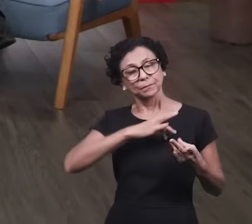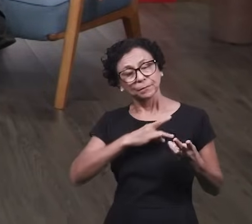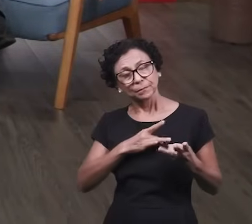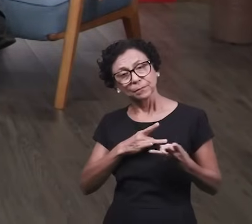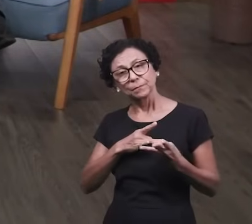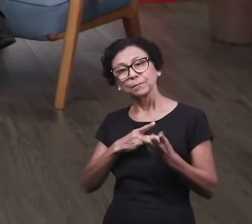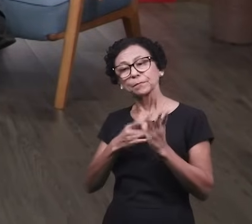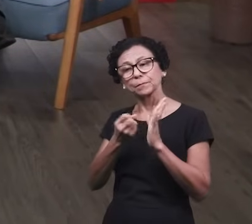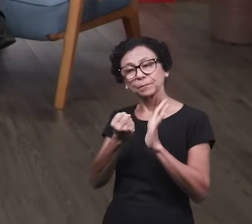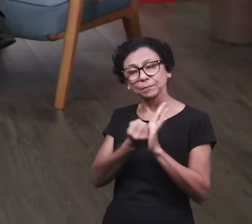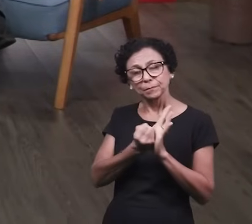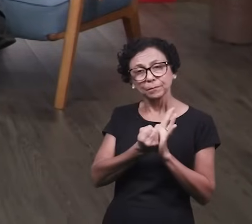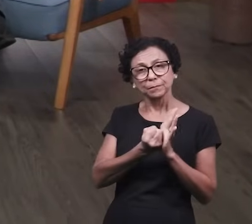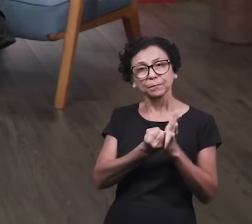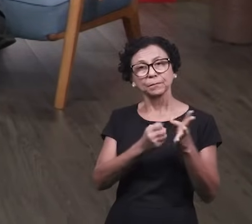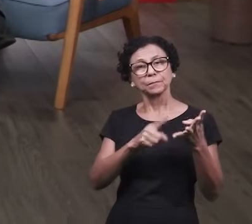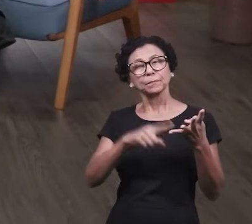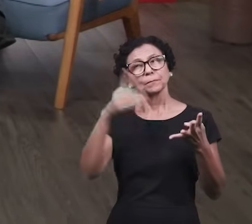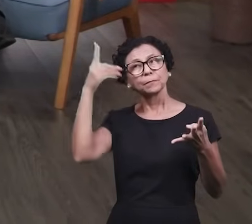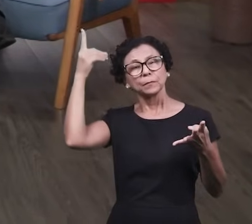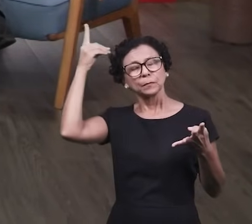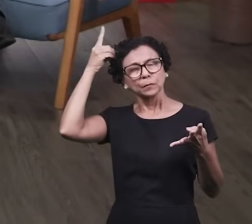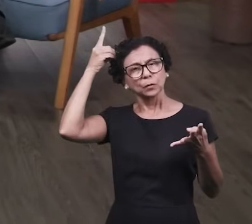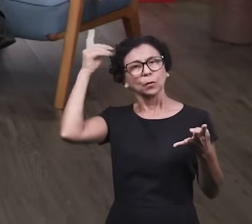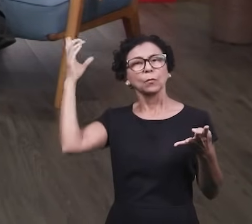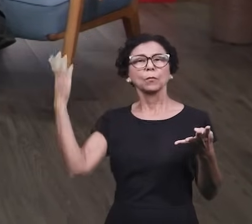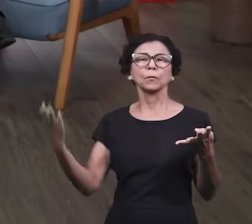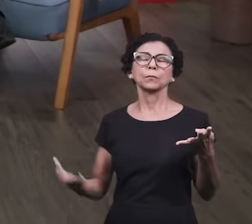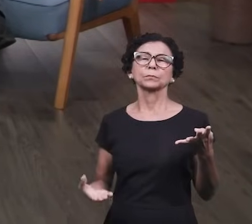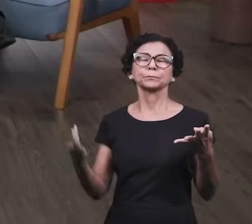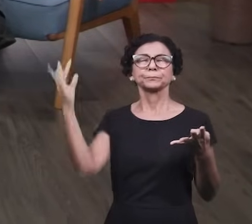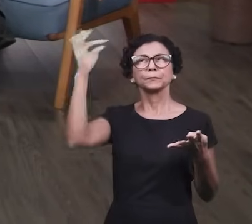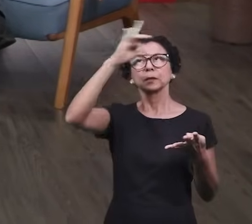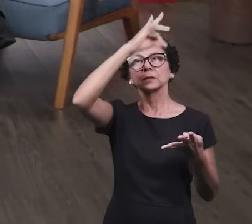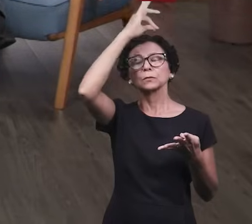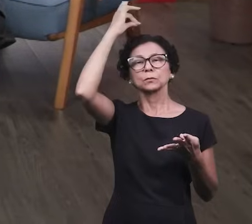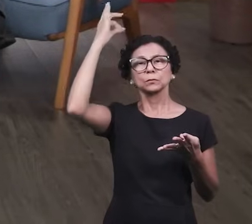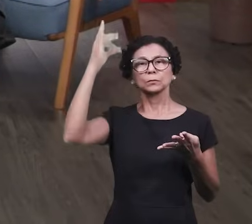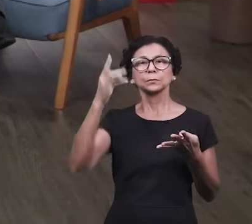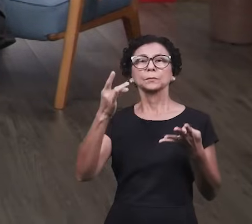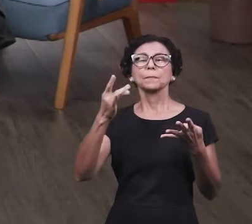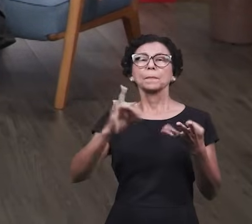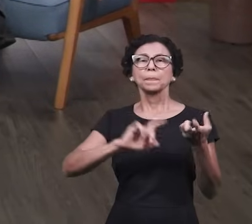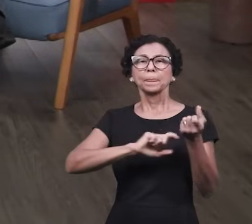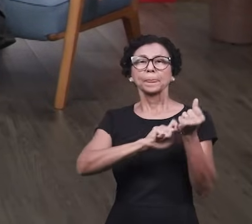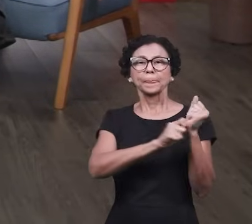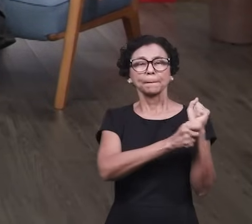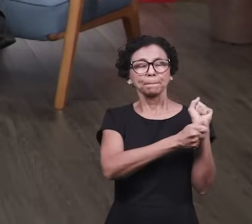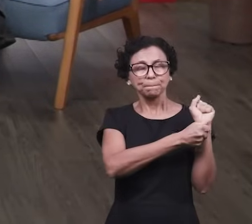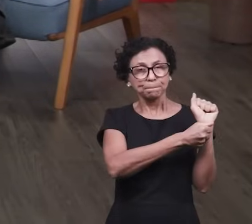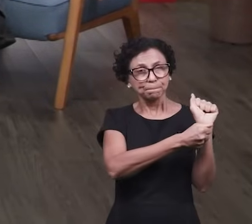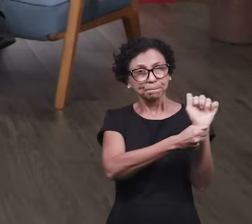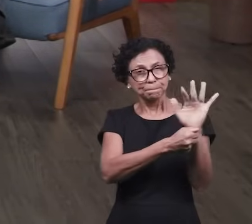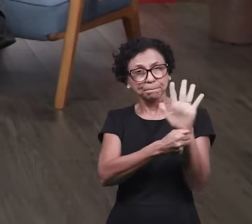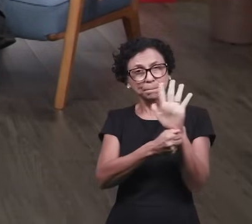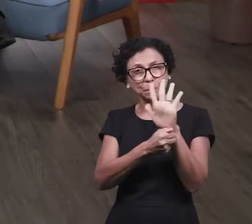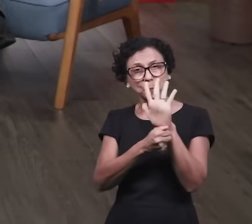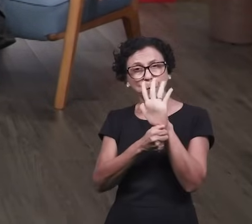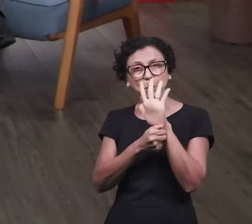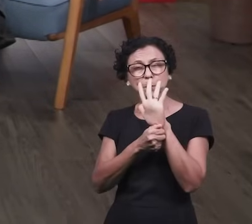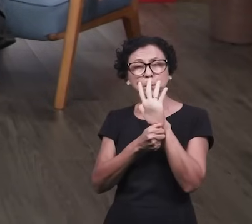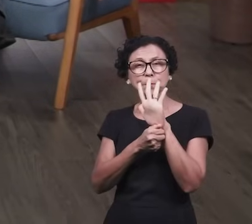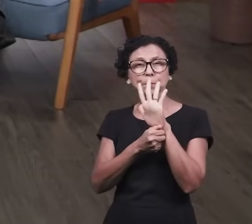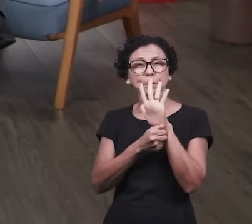ele sela, tem os dons espirituais. O Espírito Santo descortina aquilo que é a